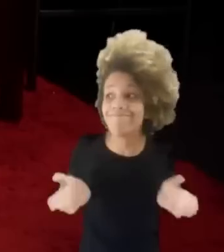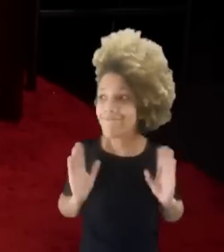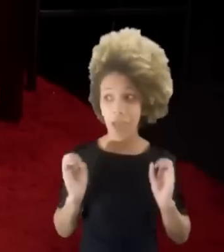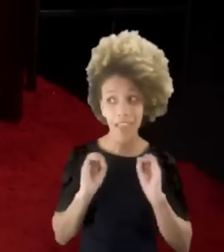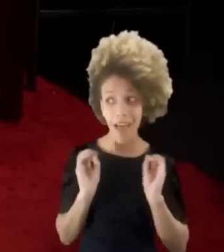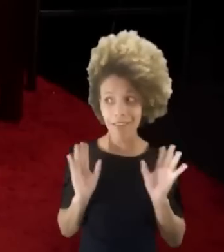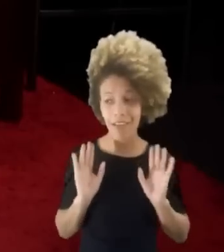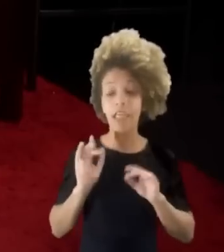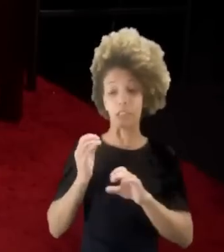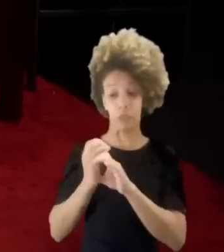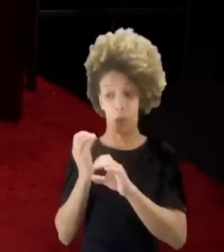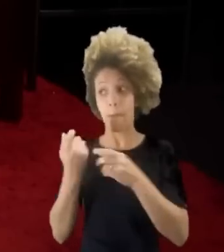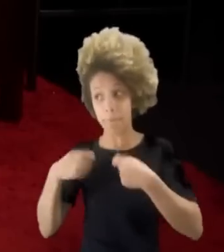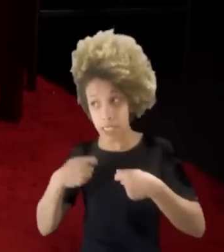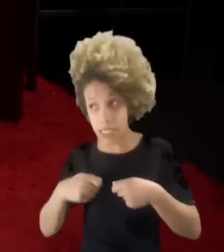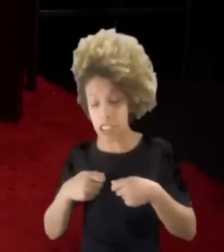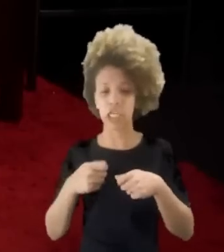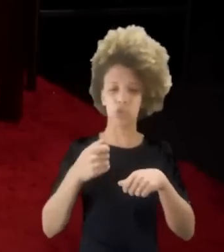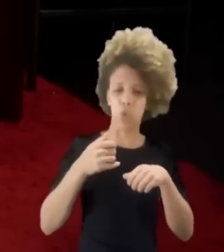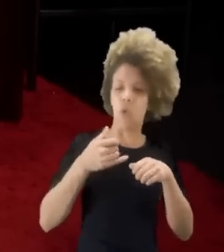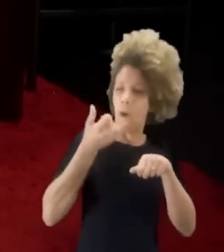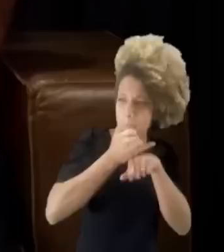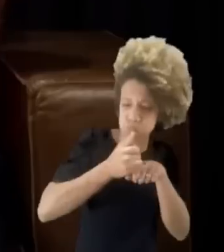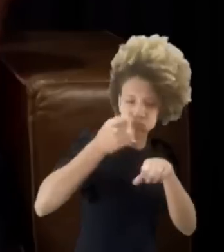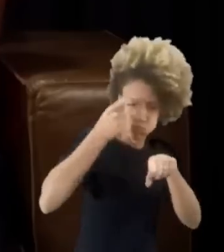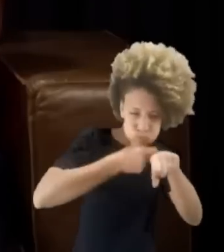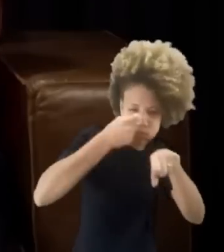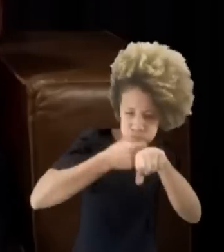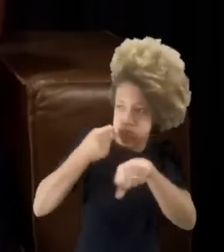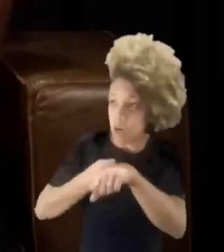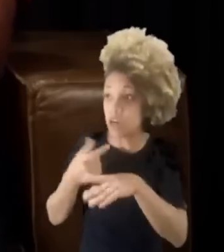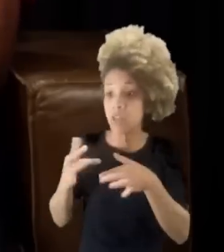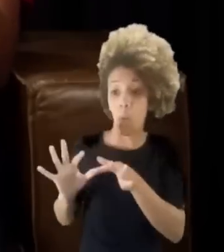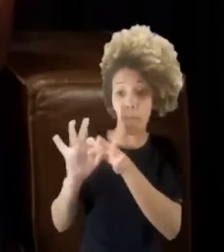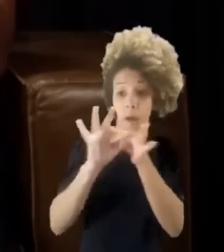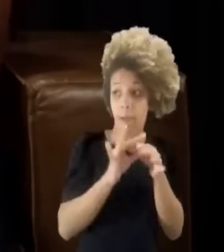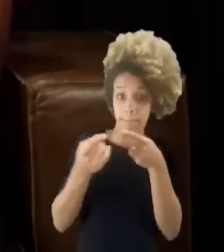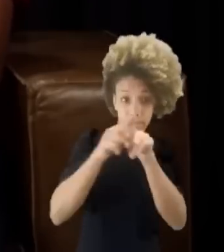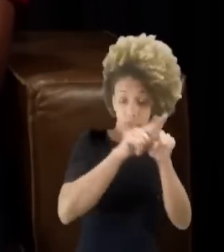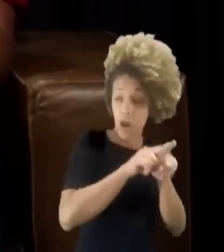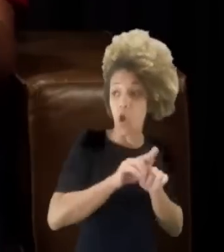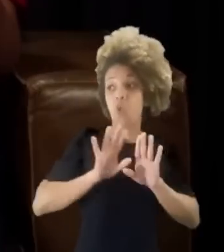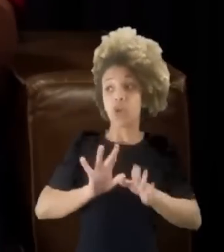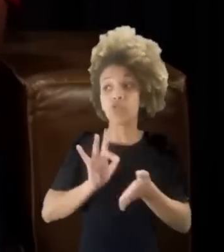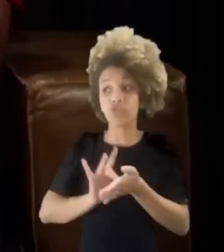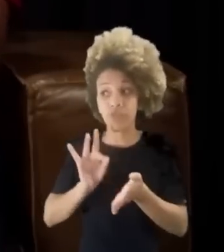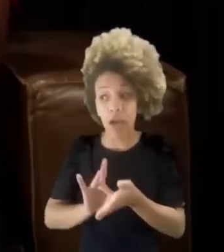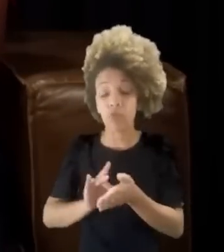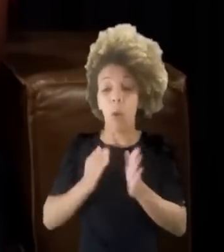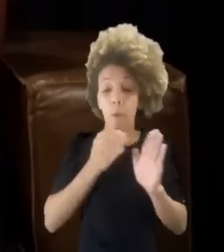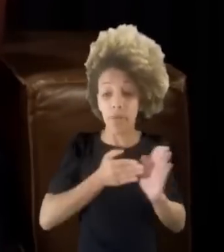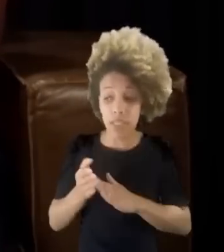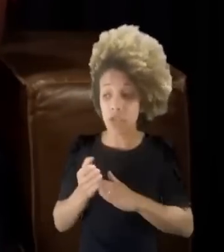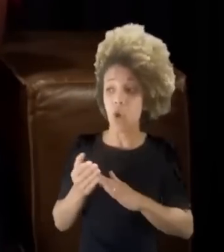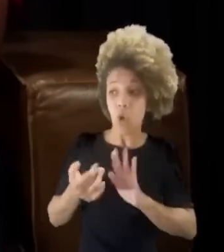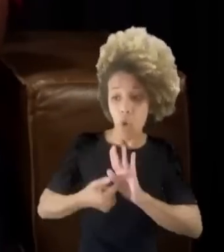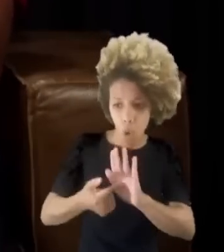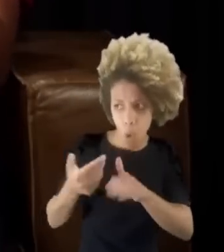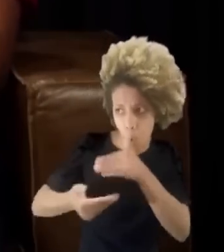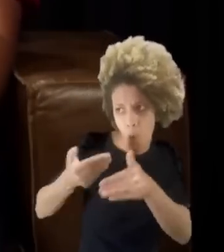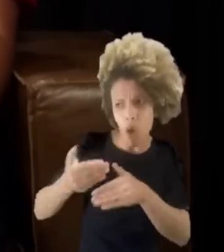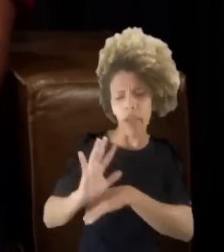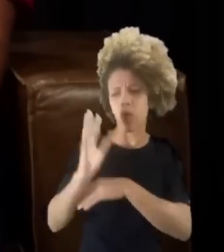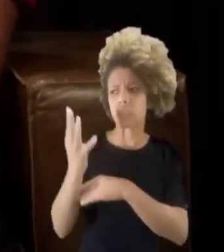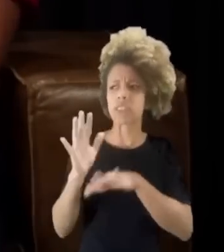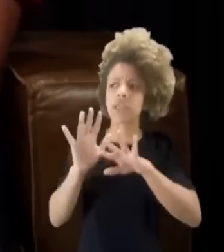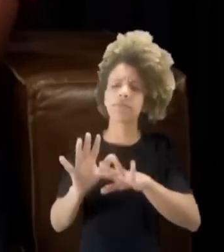cara é engenheiro ele precisa do Metalúrgico se ligou então quando essas coisas começam a se conectar é quando de fato Eu acho que o processo começa a se machucar e